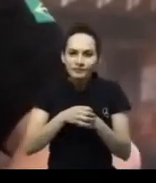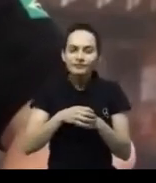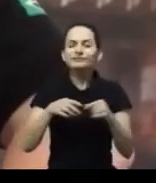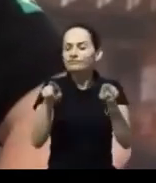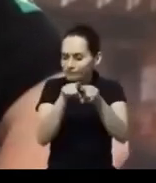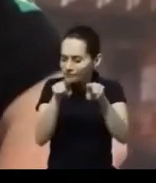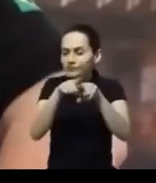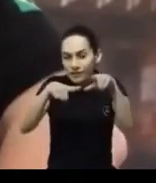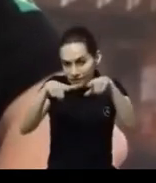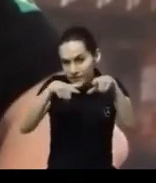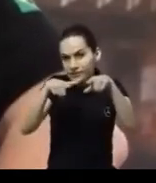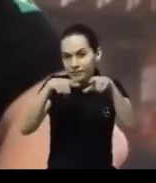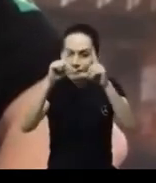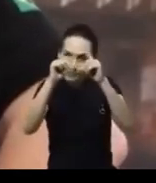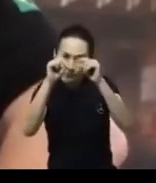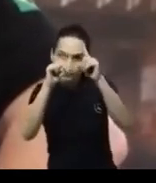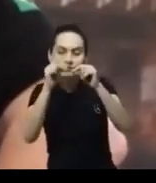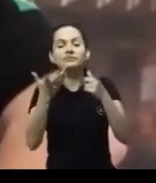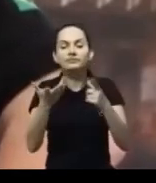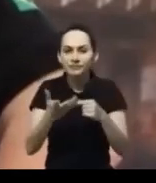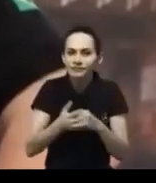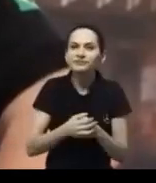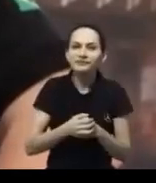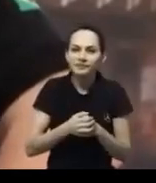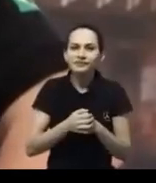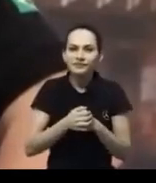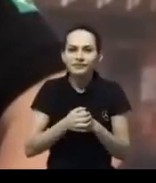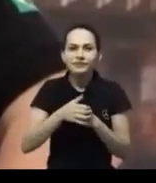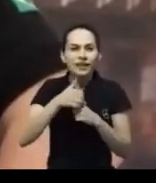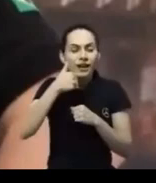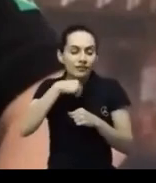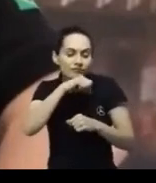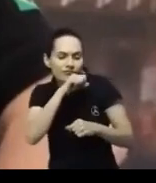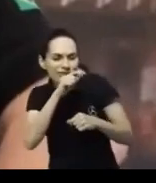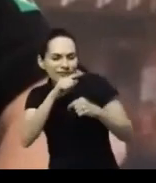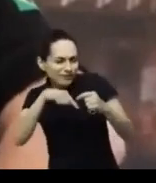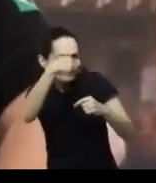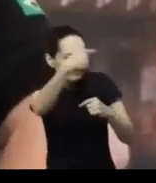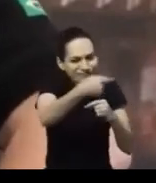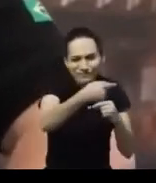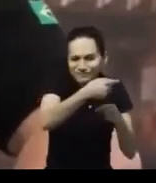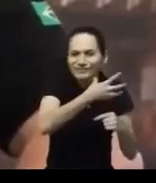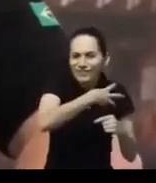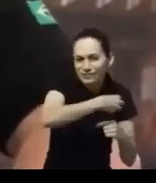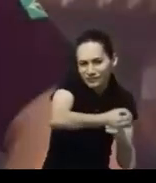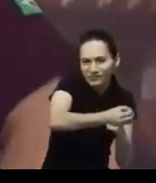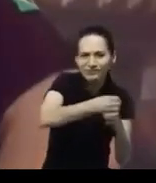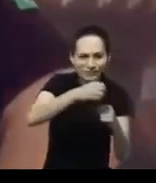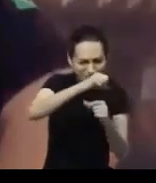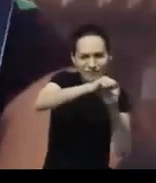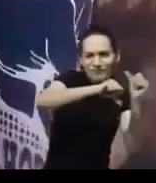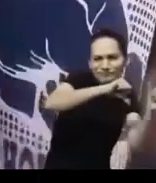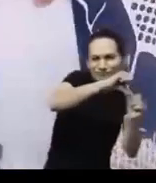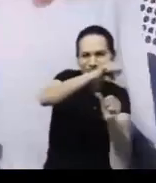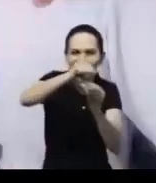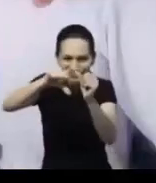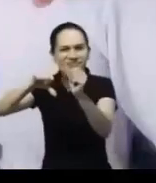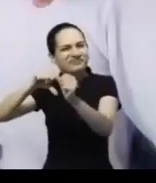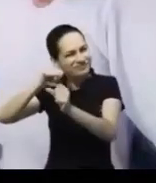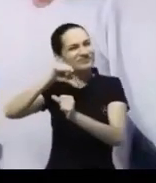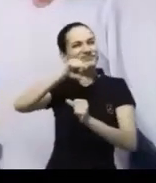também está trabalhando na empresa, né? Então, quer dizer, parece uma coisa de pai para filho, né? É uma coisa que vem e a gente vai,